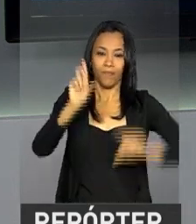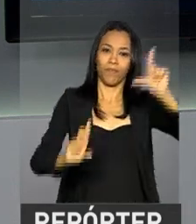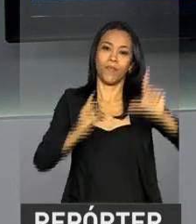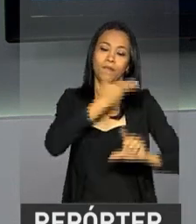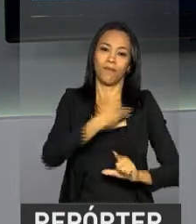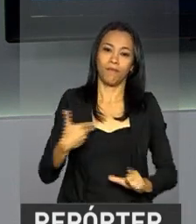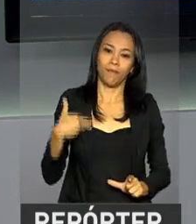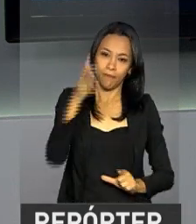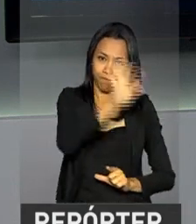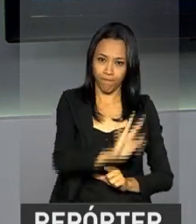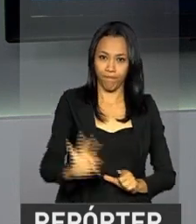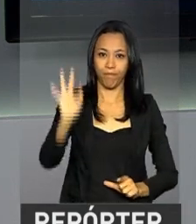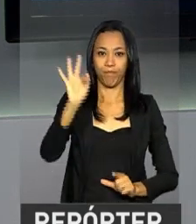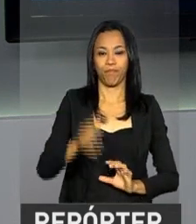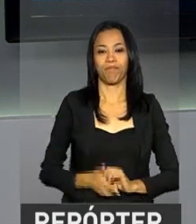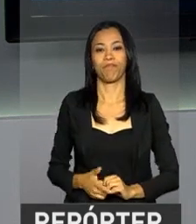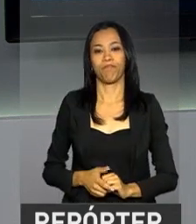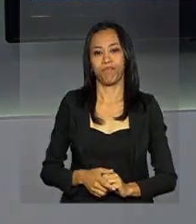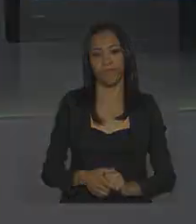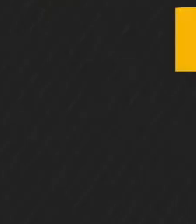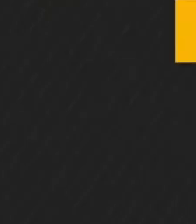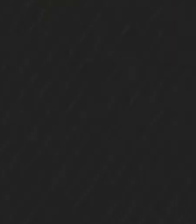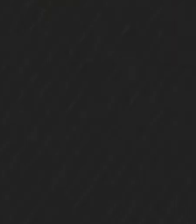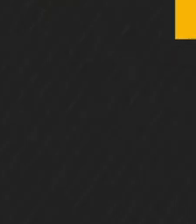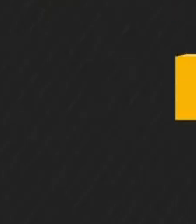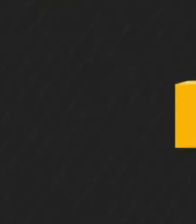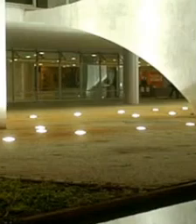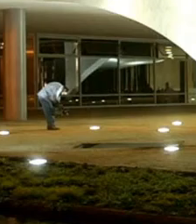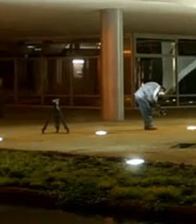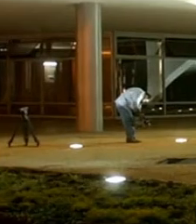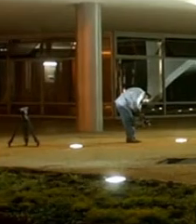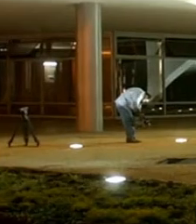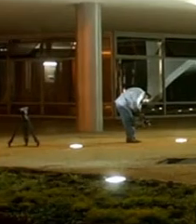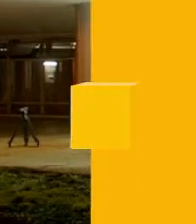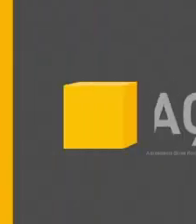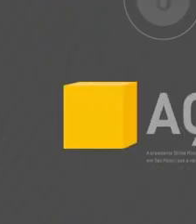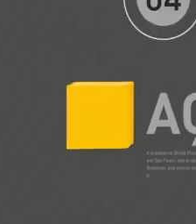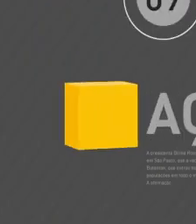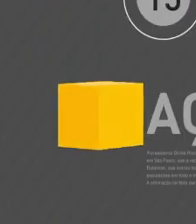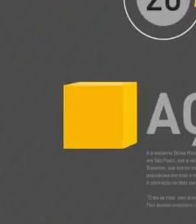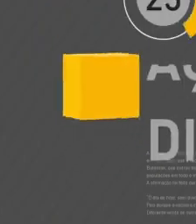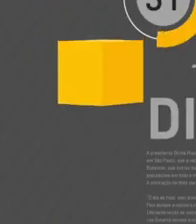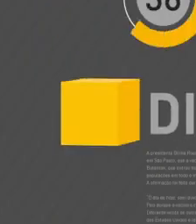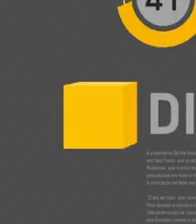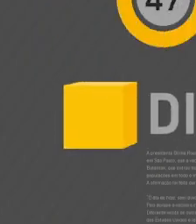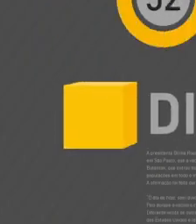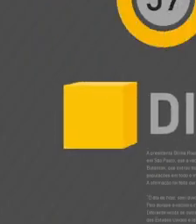na NBR, a TV do Governo Federal.